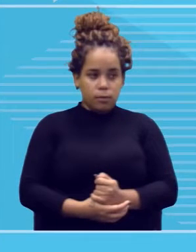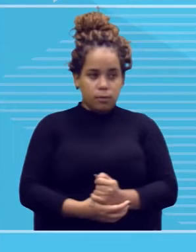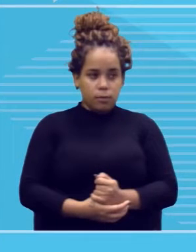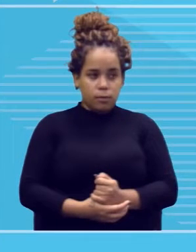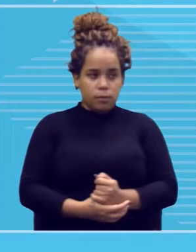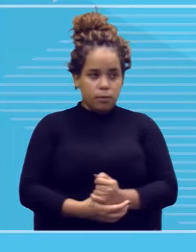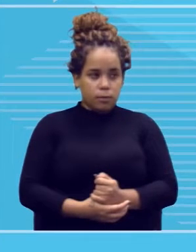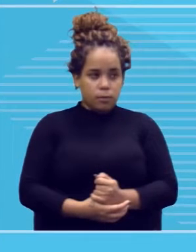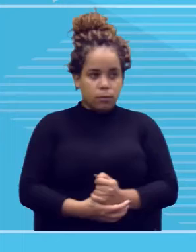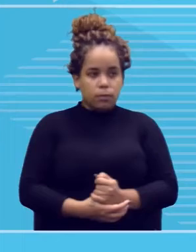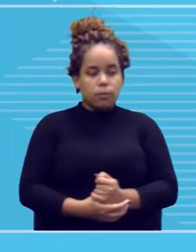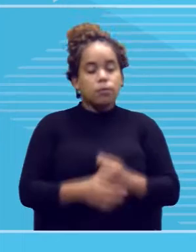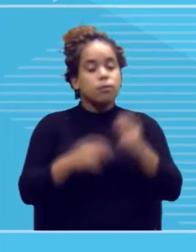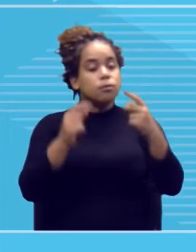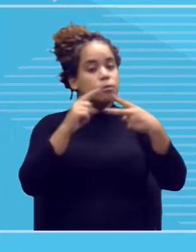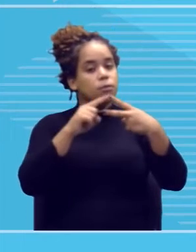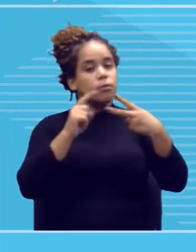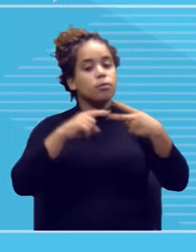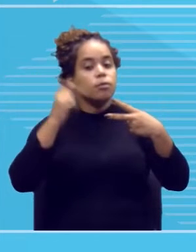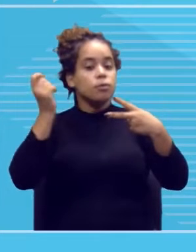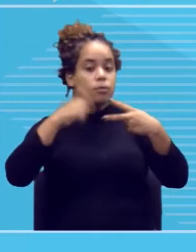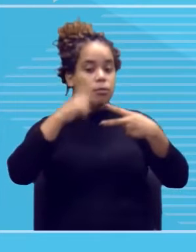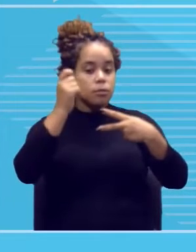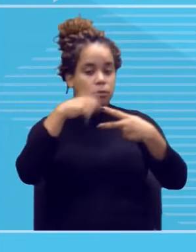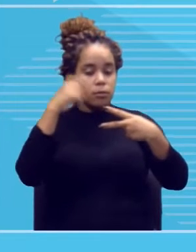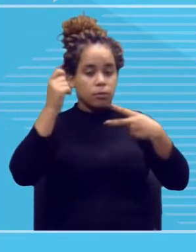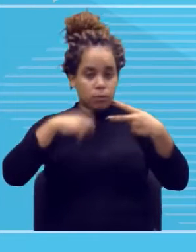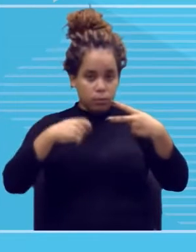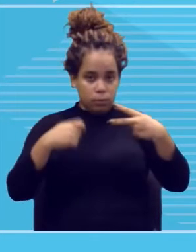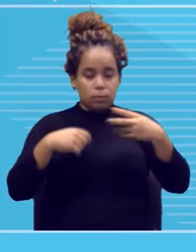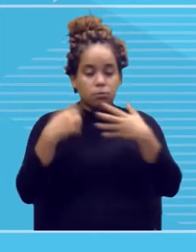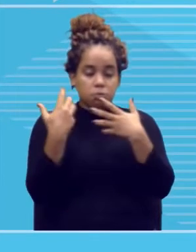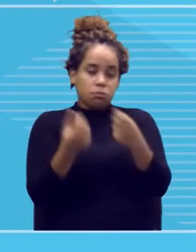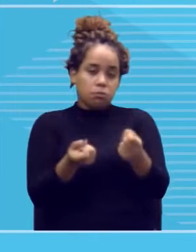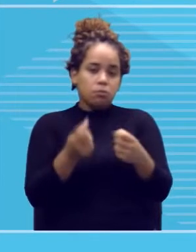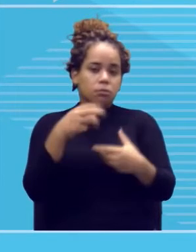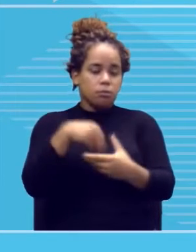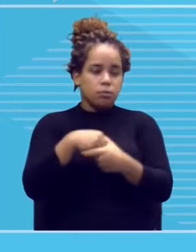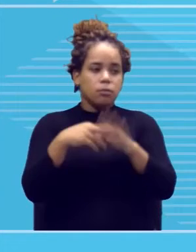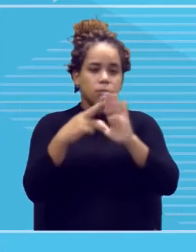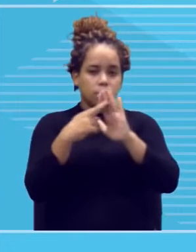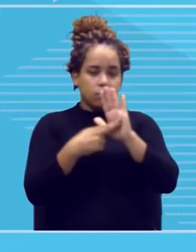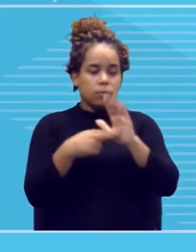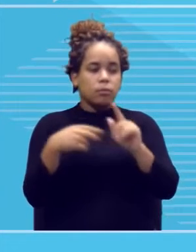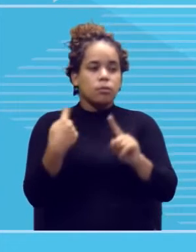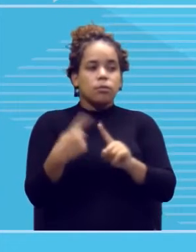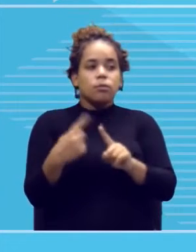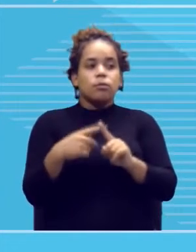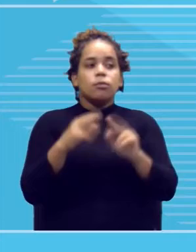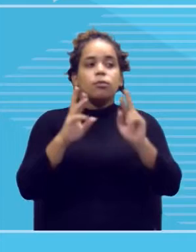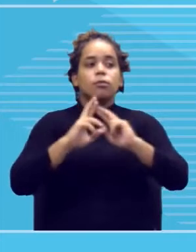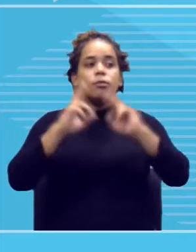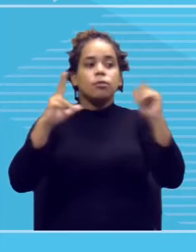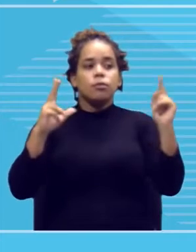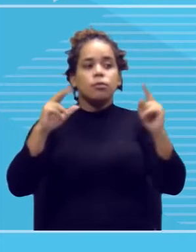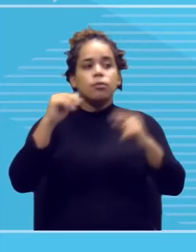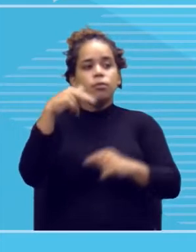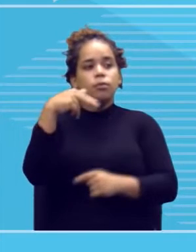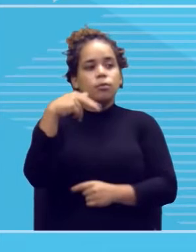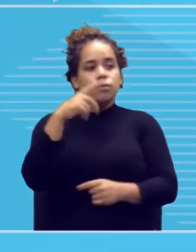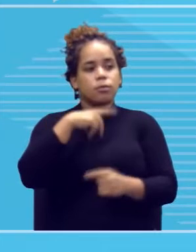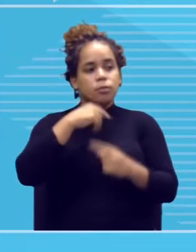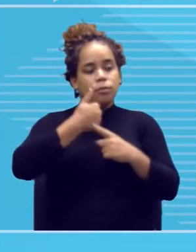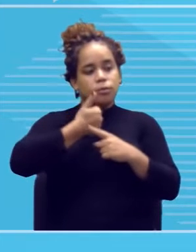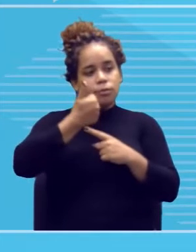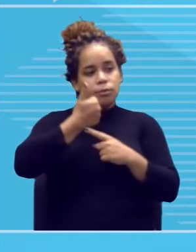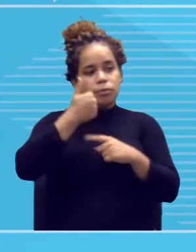tá bom as duas possibilidades são aceitas qual a diferença Professor a diferença é quente é